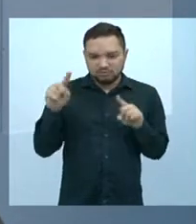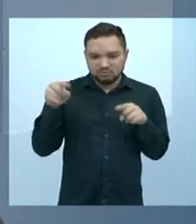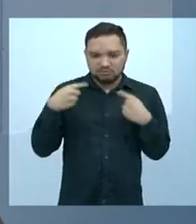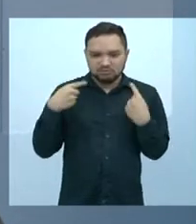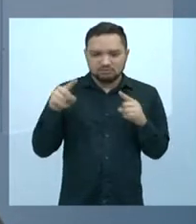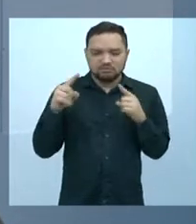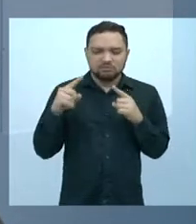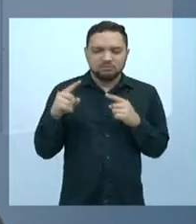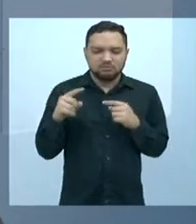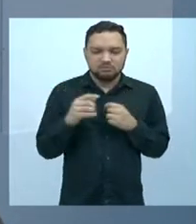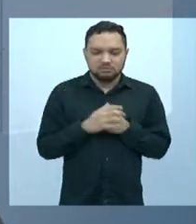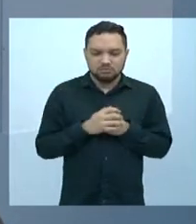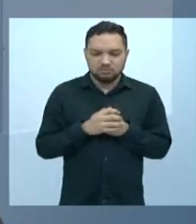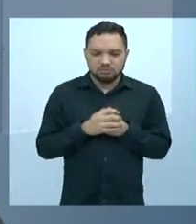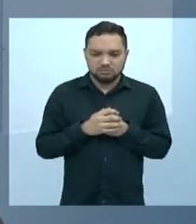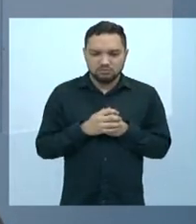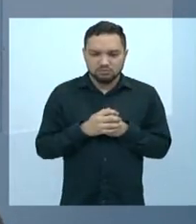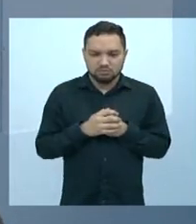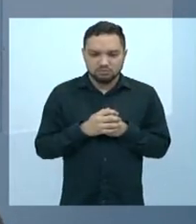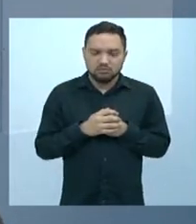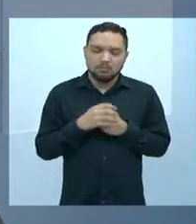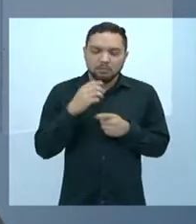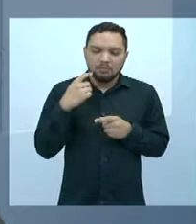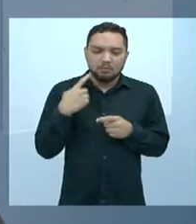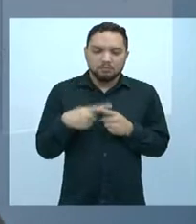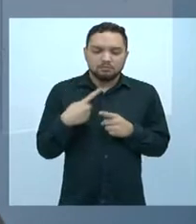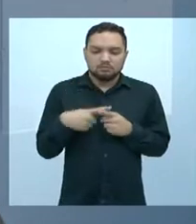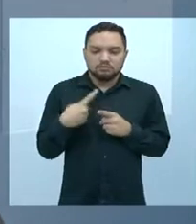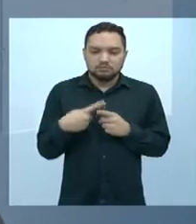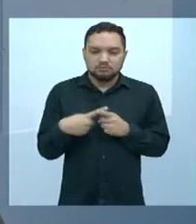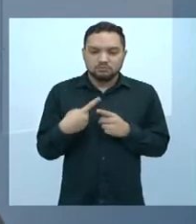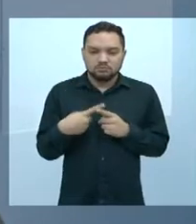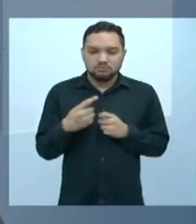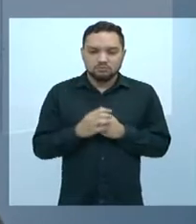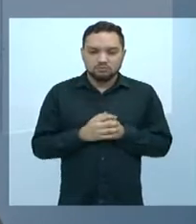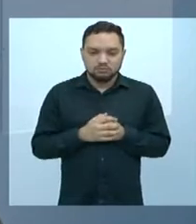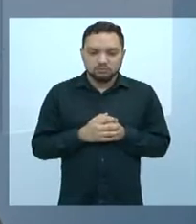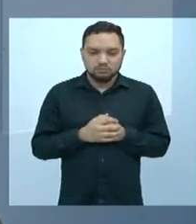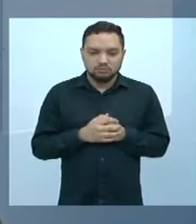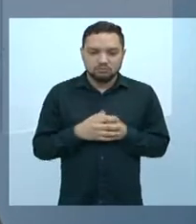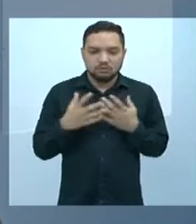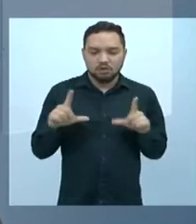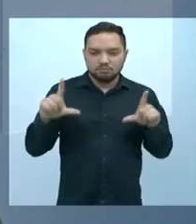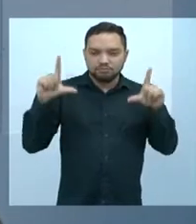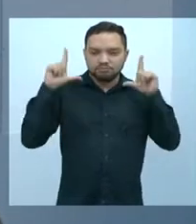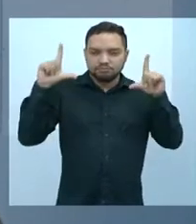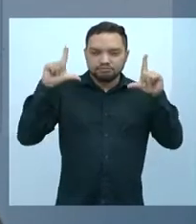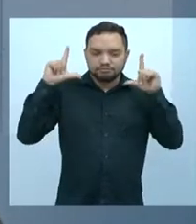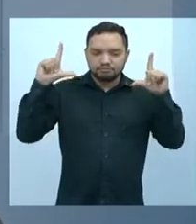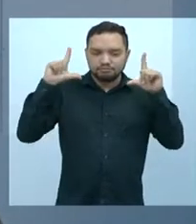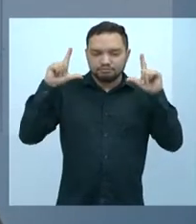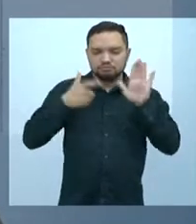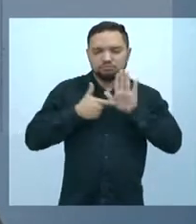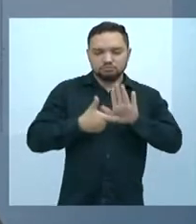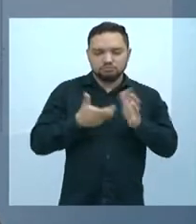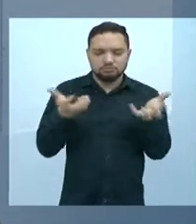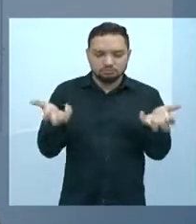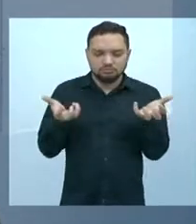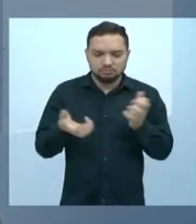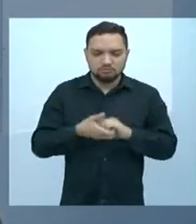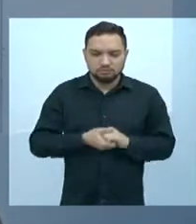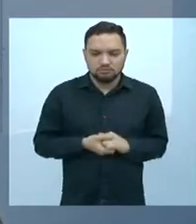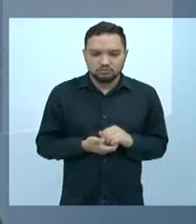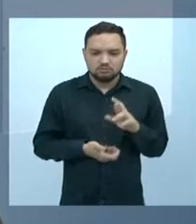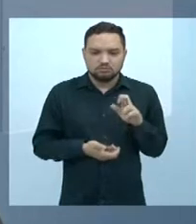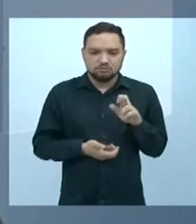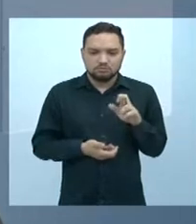estão começando a cada um querer ser estrela nesse processo. O Rodrigo